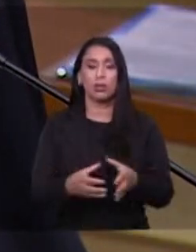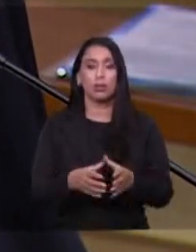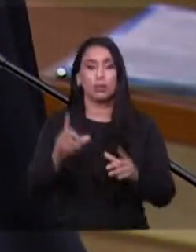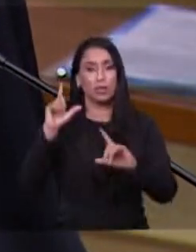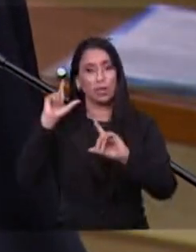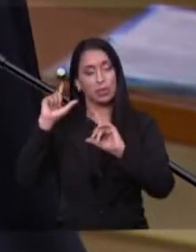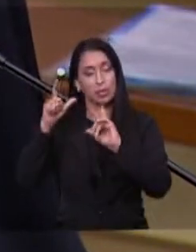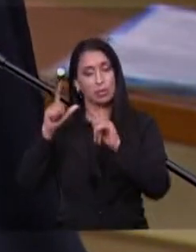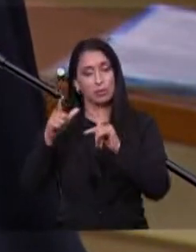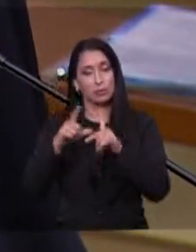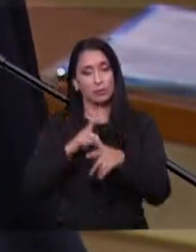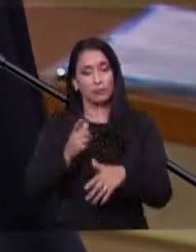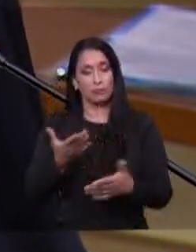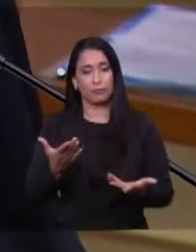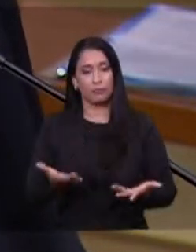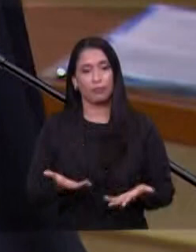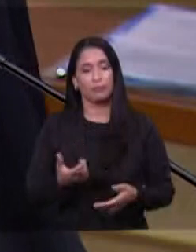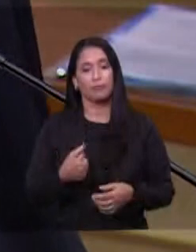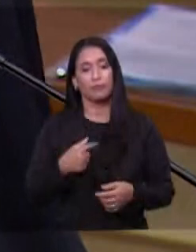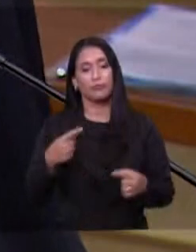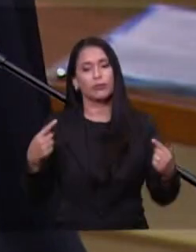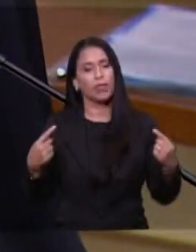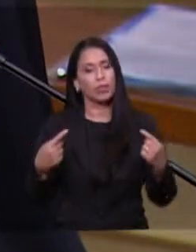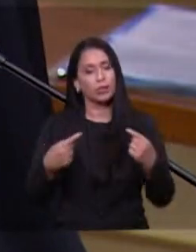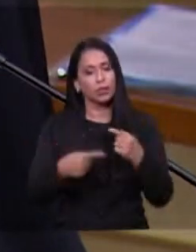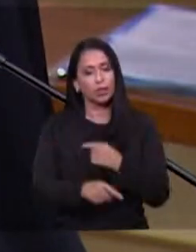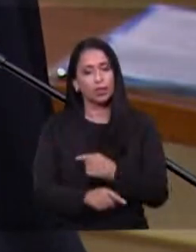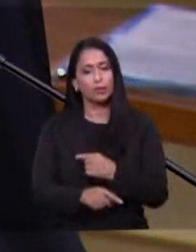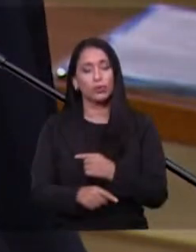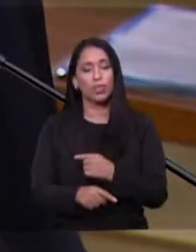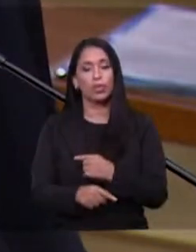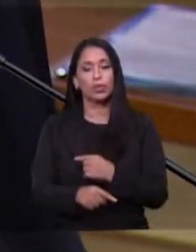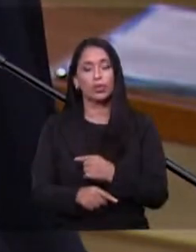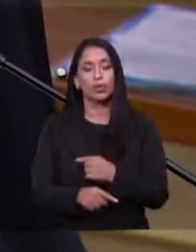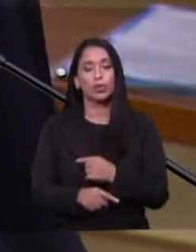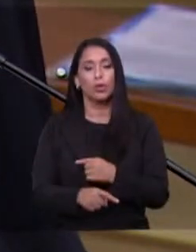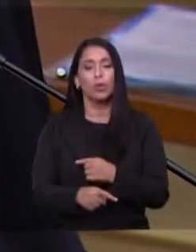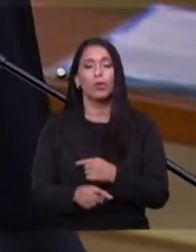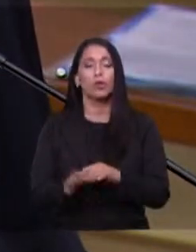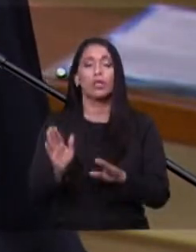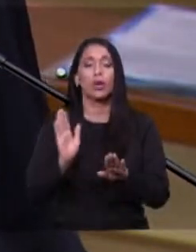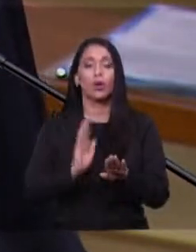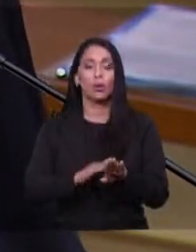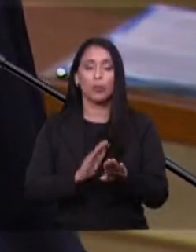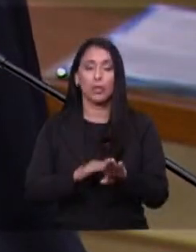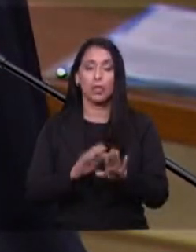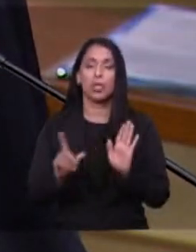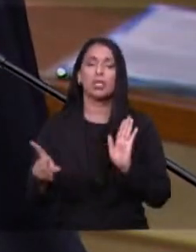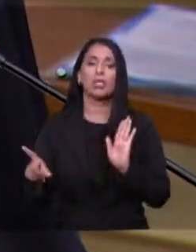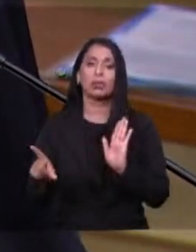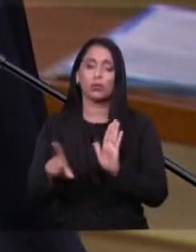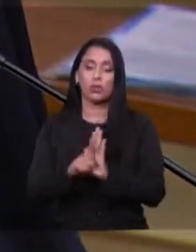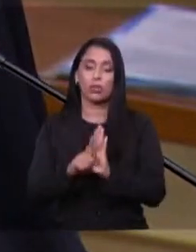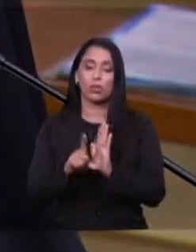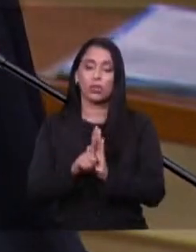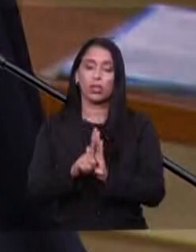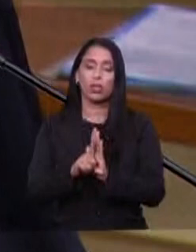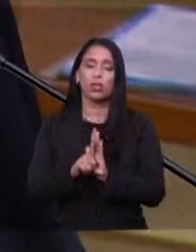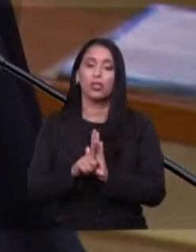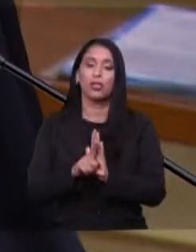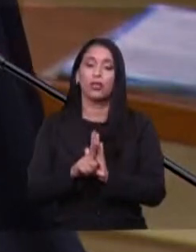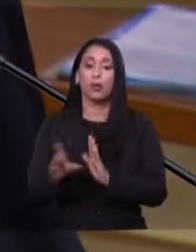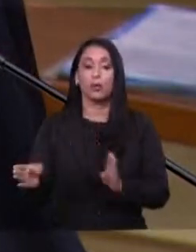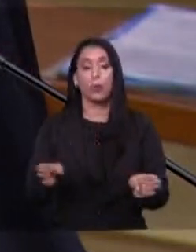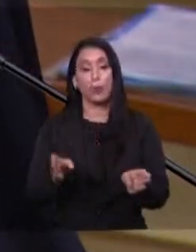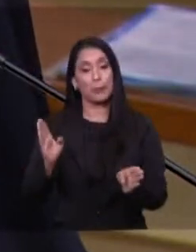tradicionais, eu divido de Vossa Excelência tão somente quanto a competência do Legislativo, essa inconstitucionalidade para